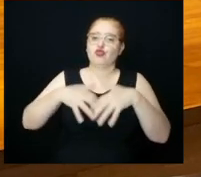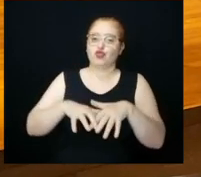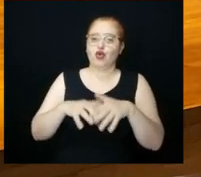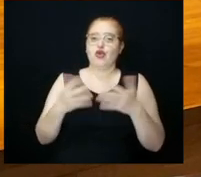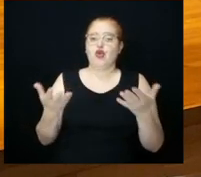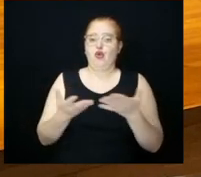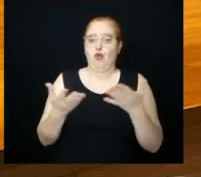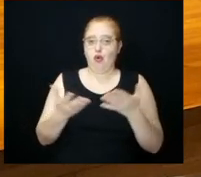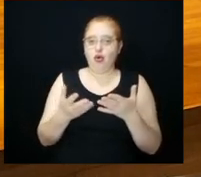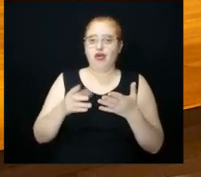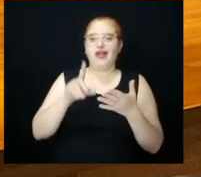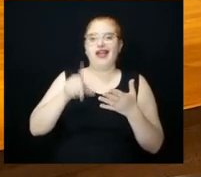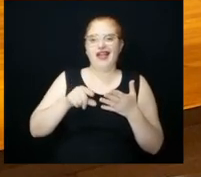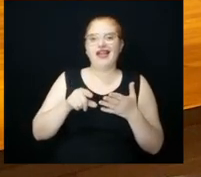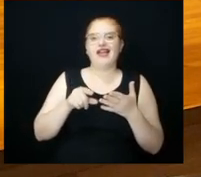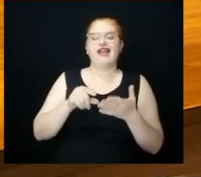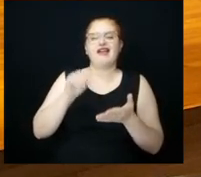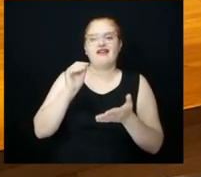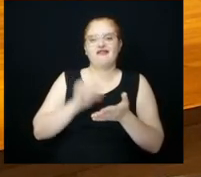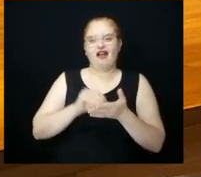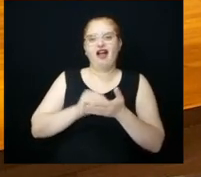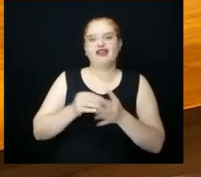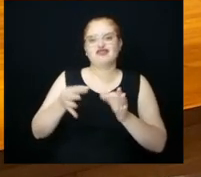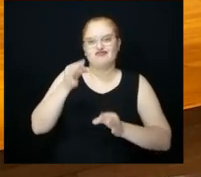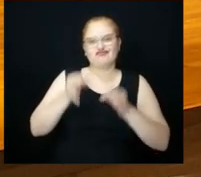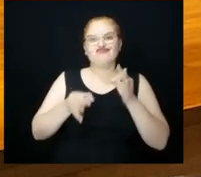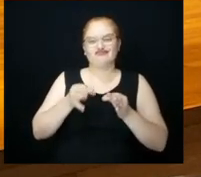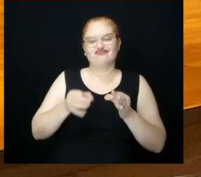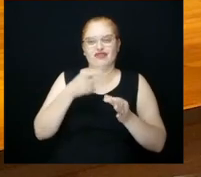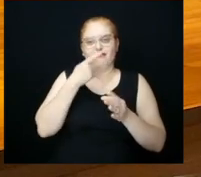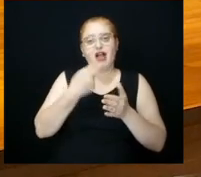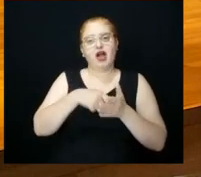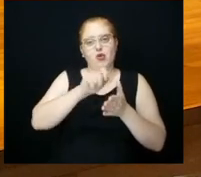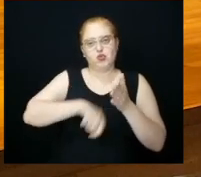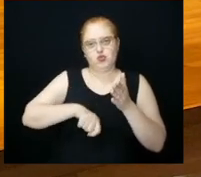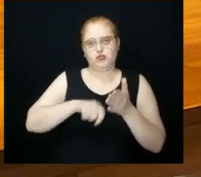são em forma de injustiça, diz a autora, né?